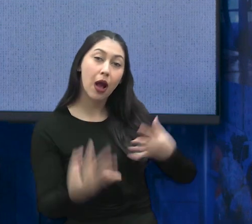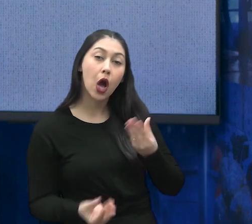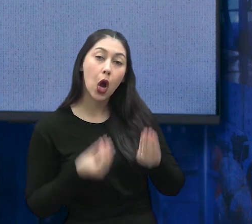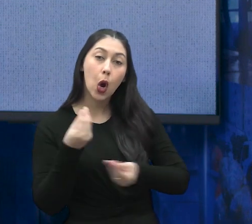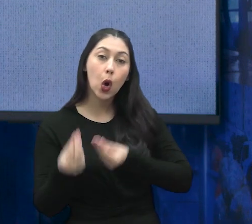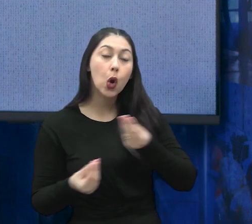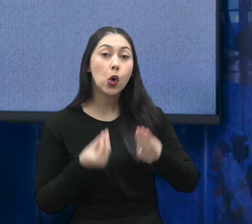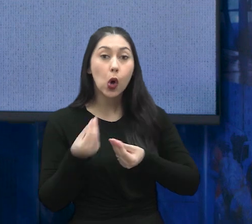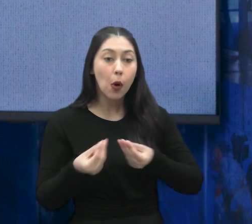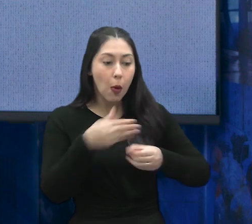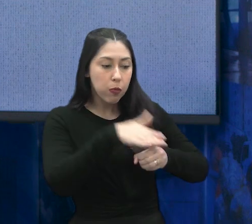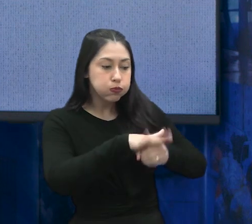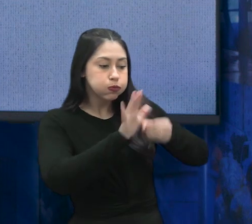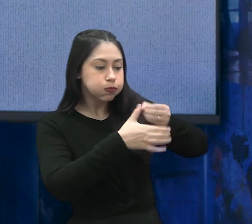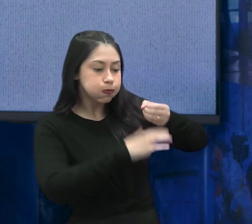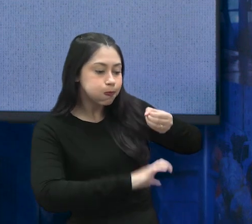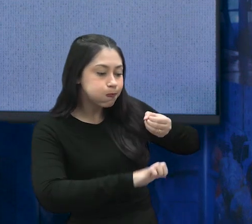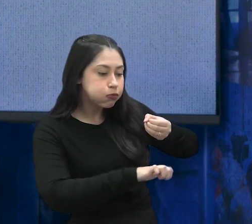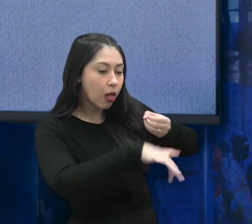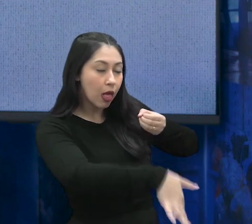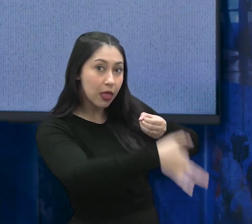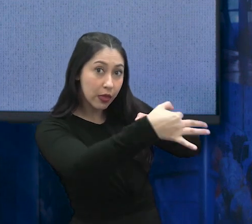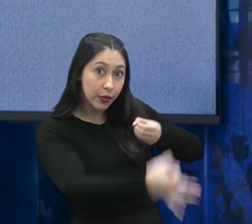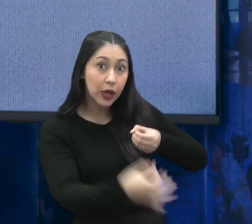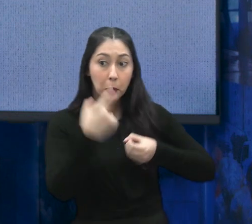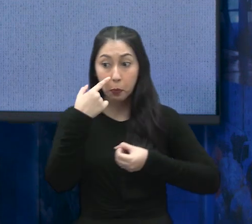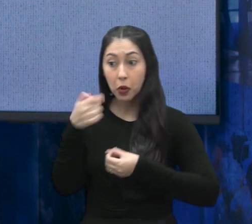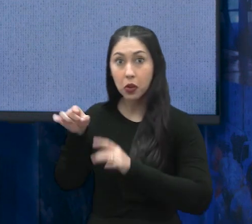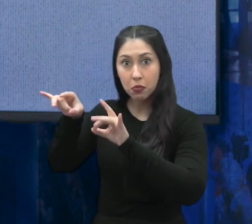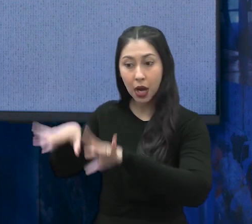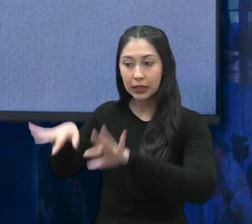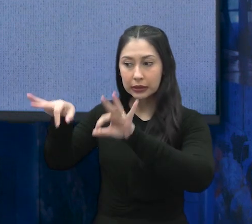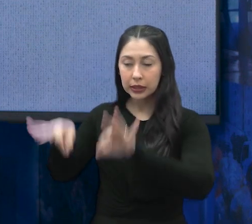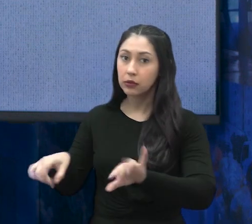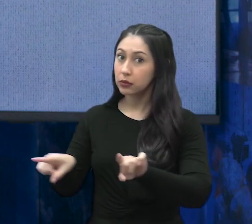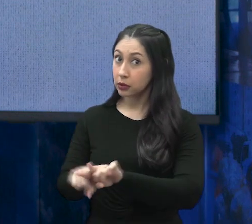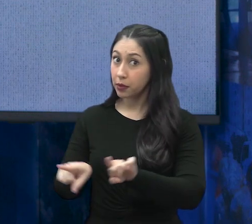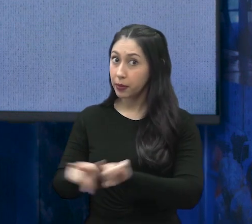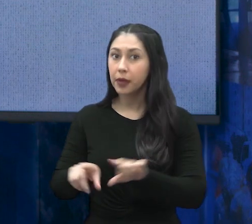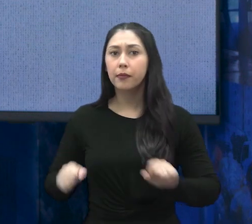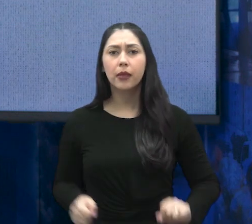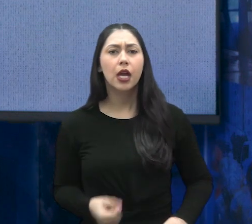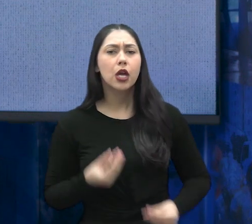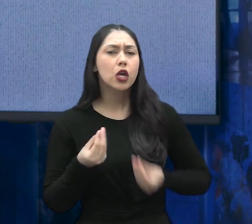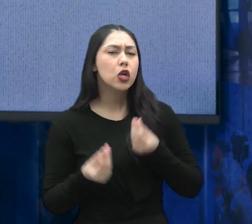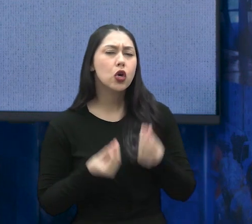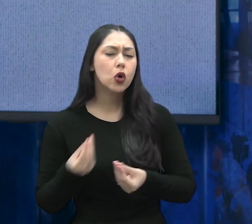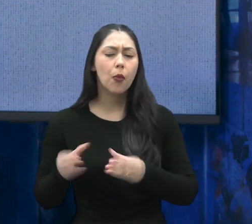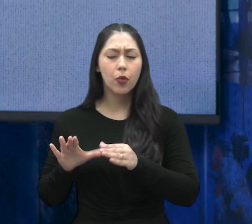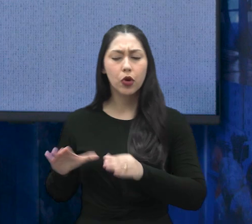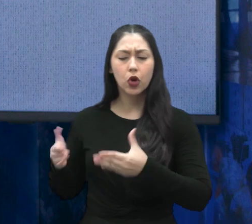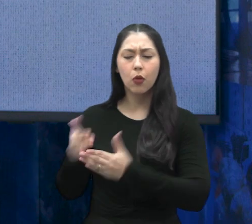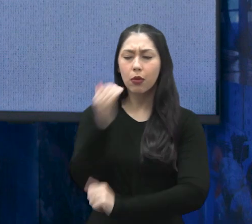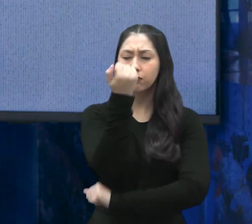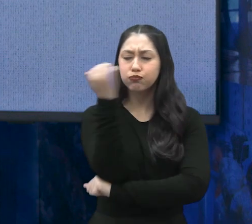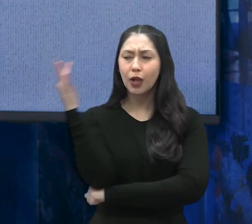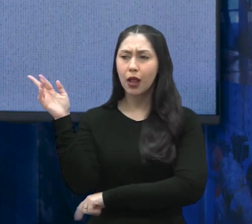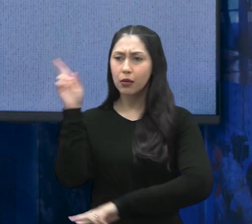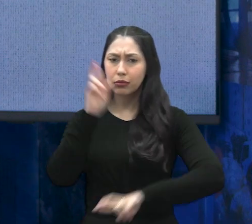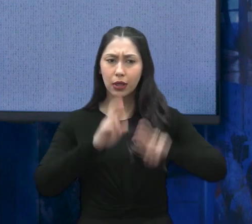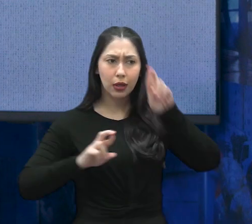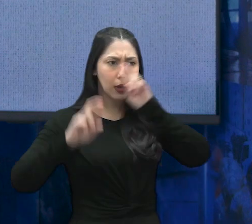sobre o descarte irregular de esgoto e entulho na nossa cidade e saber como a Comissão de Meio Ambiente atua no trabalho